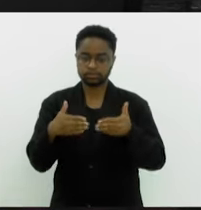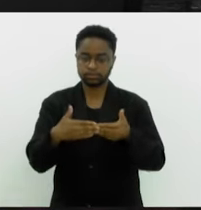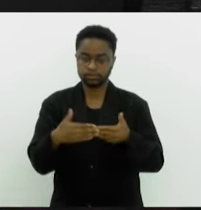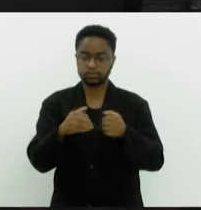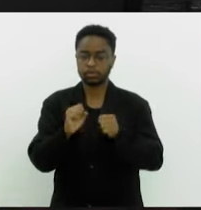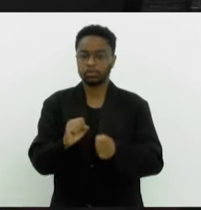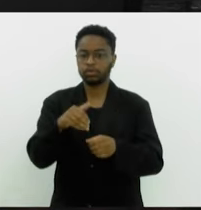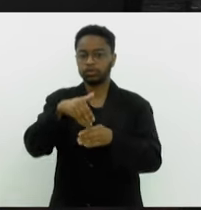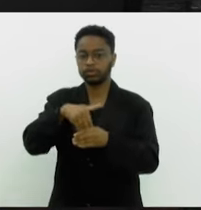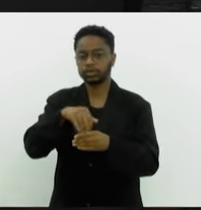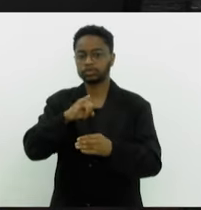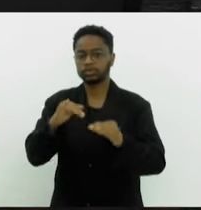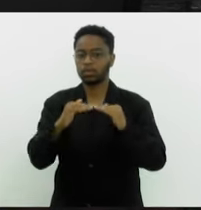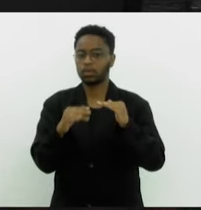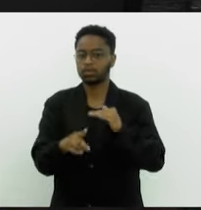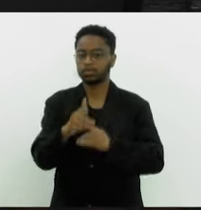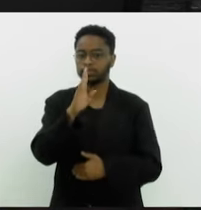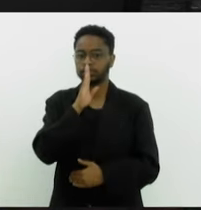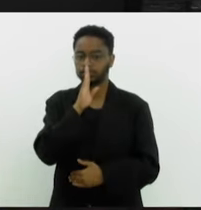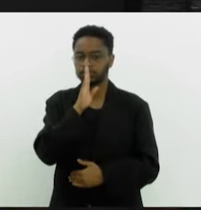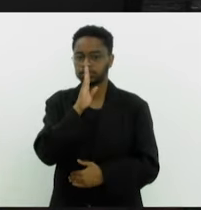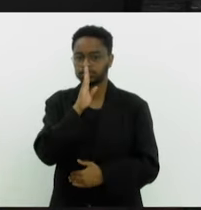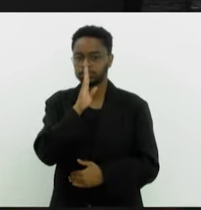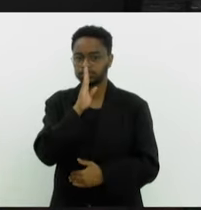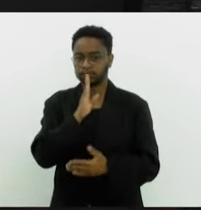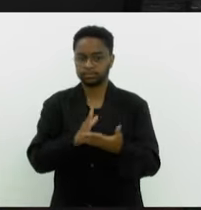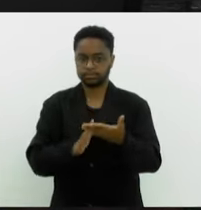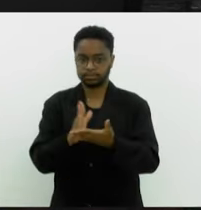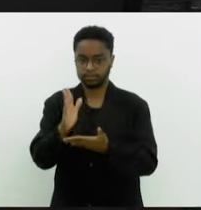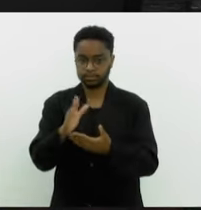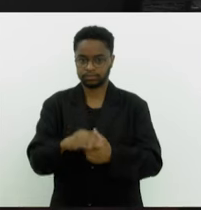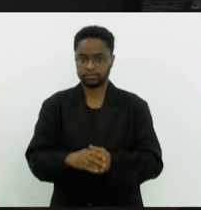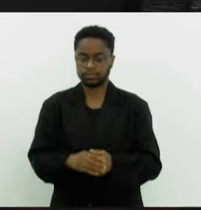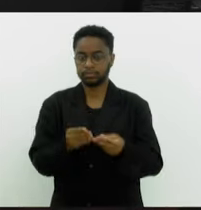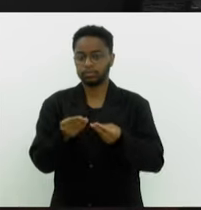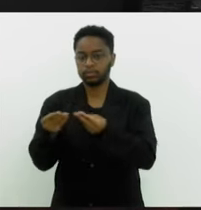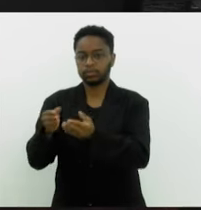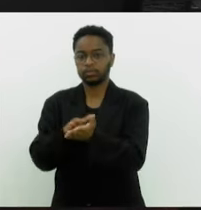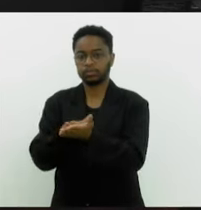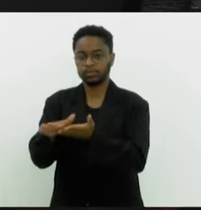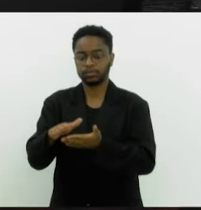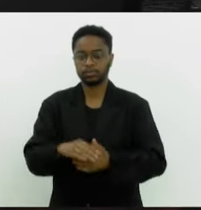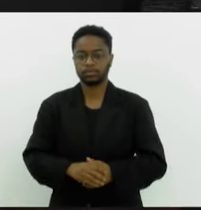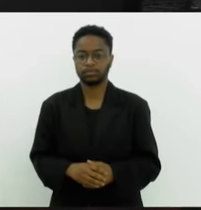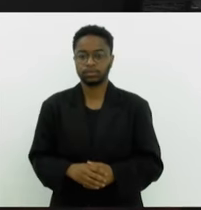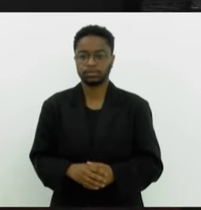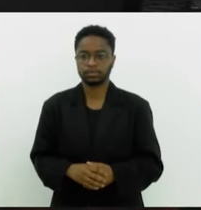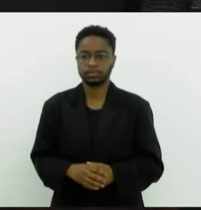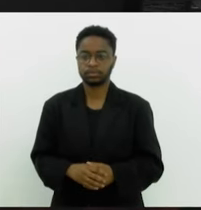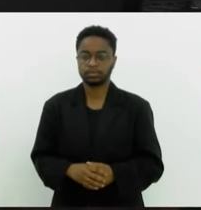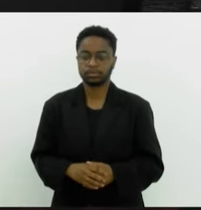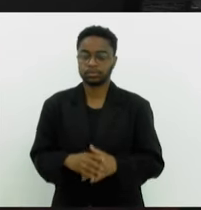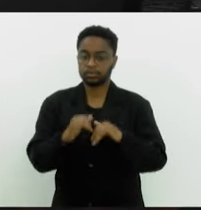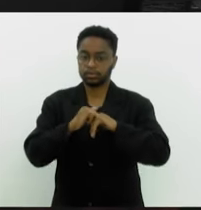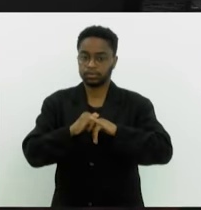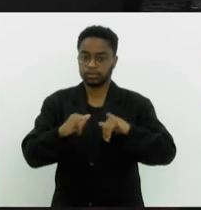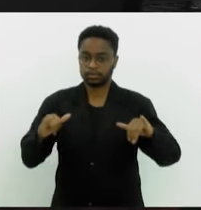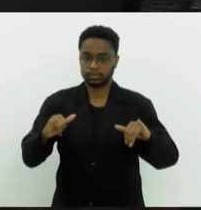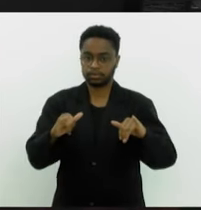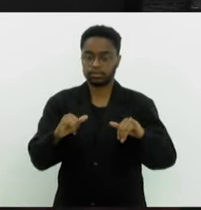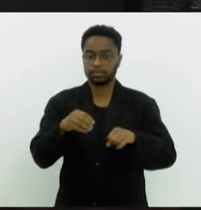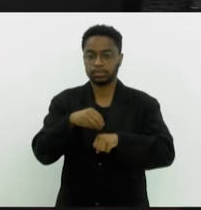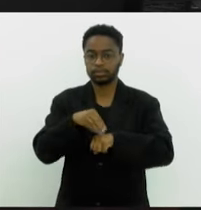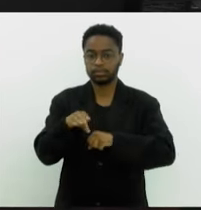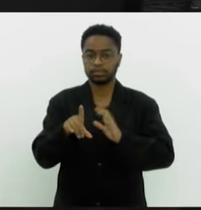discussão. Em votação, os senhores que aprovam permaneçam como estão. Aprovado, vai a publicação. Anuncio,